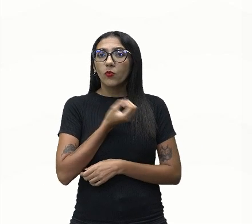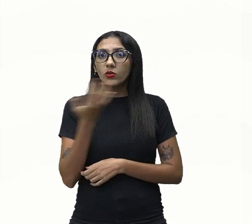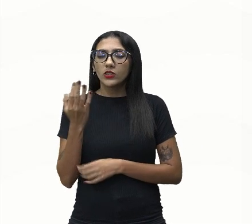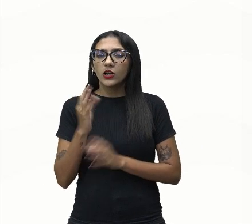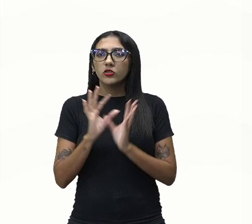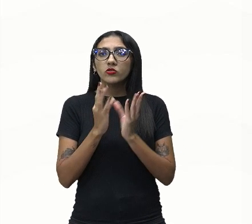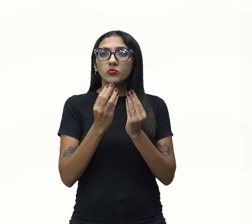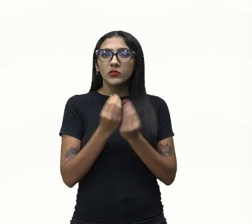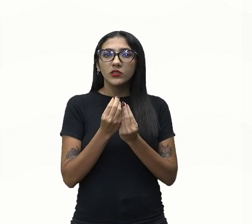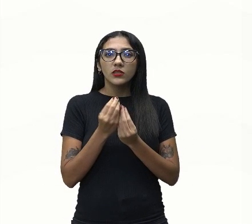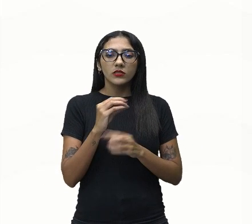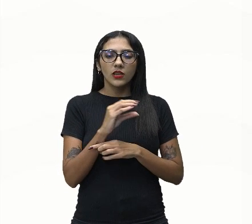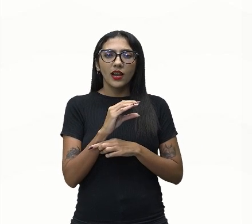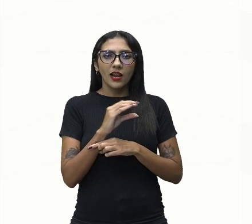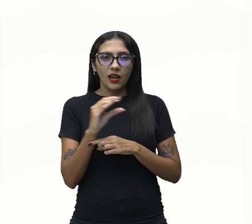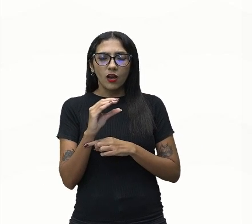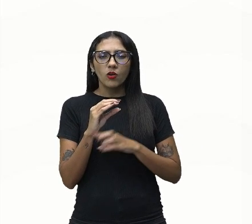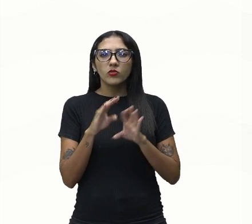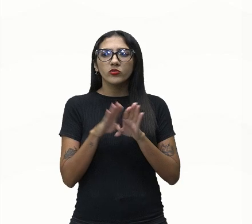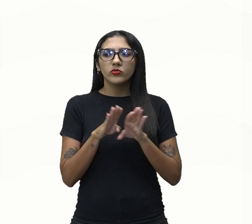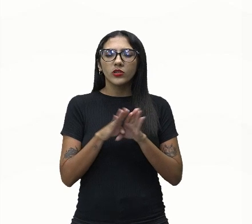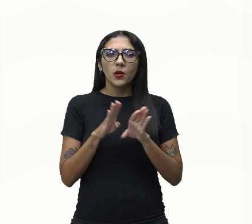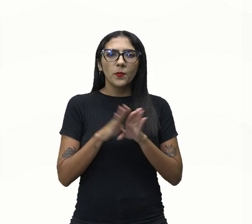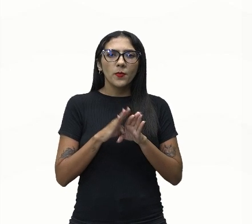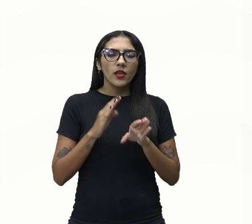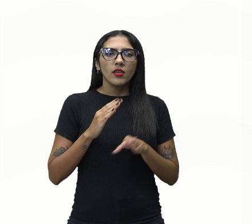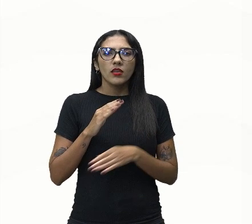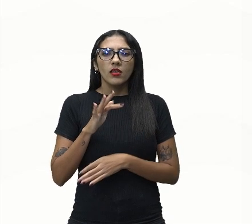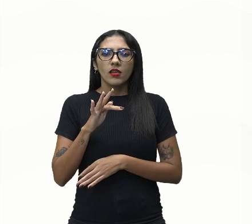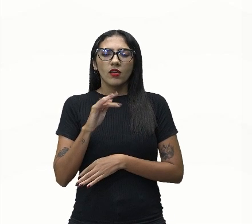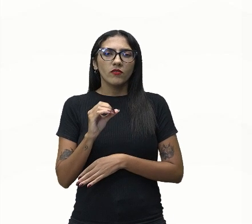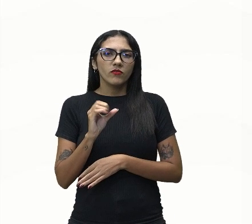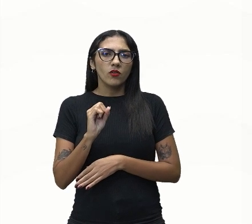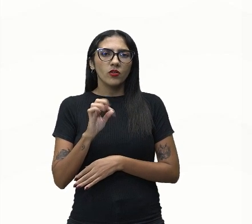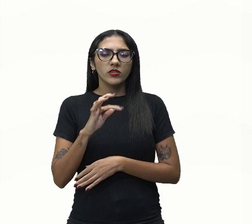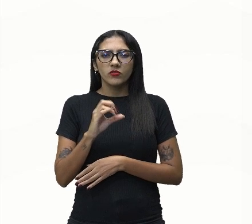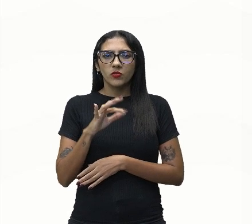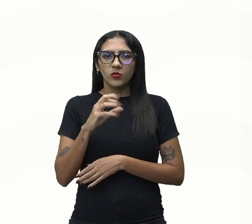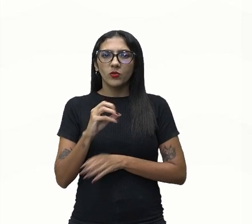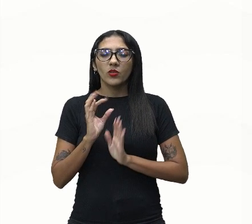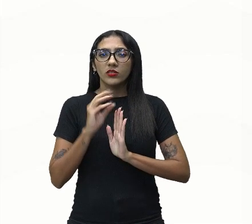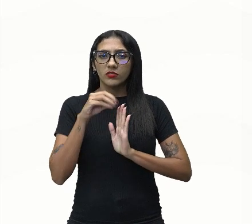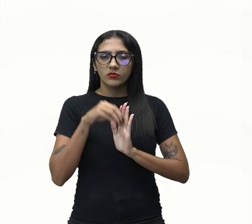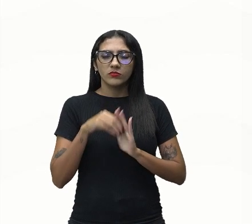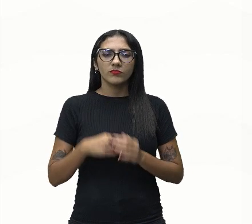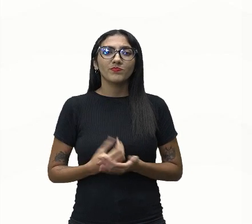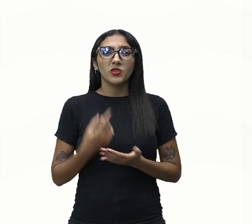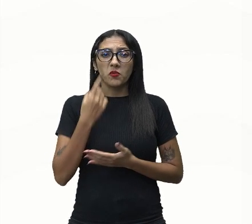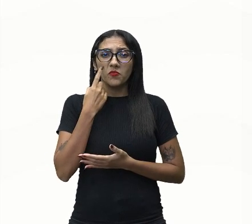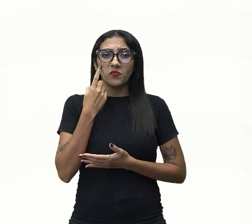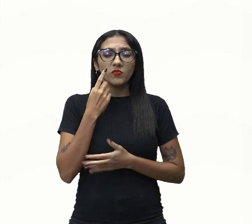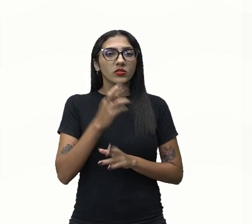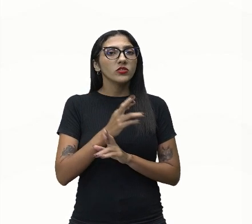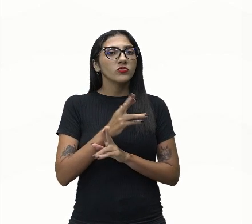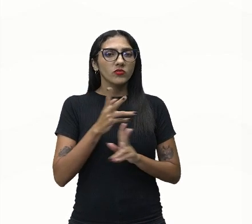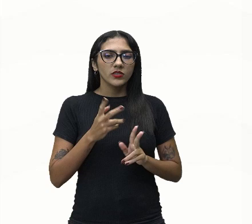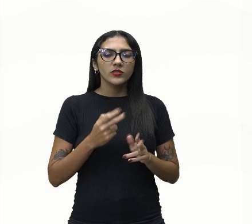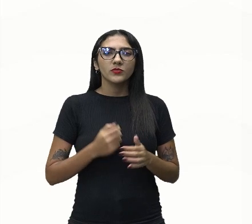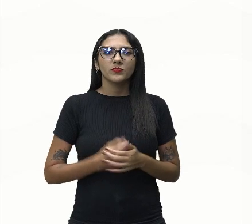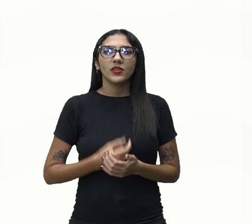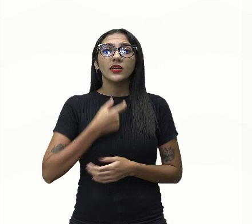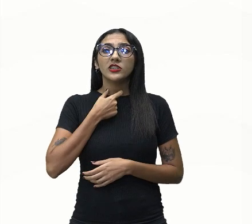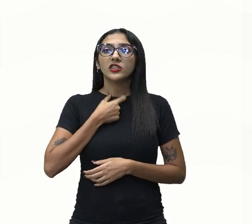e fósforo no sangue, né? Então, a gente já observa que ele realiza uma outra função. A tireoide está